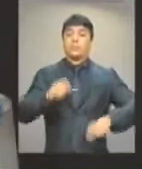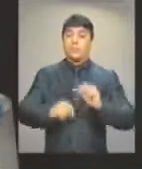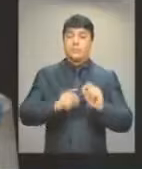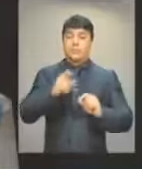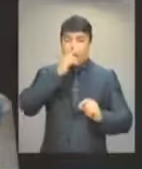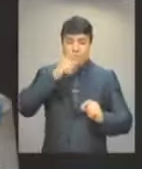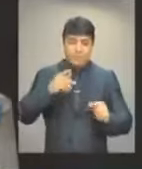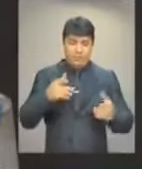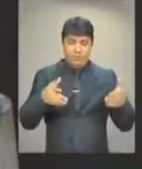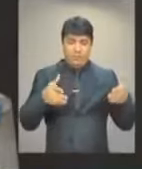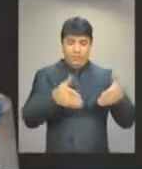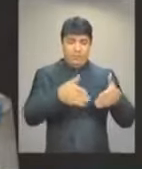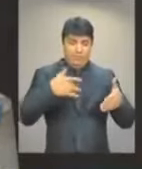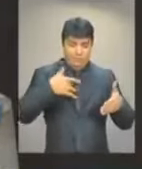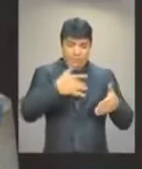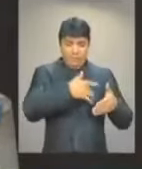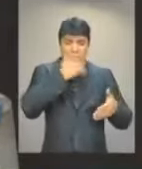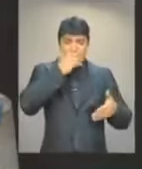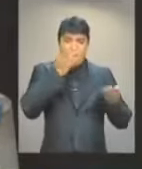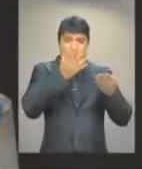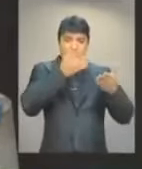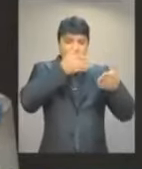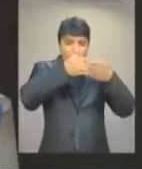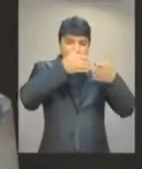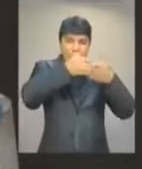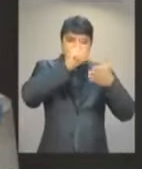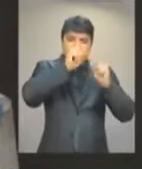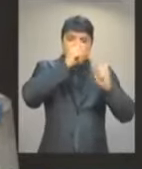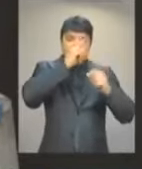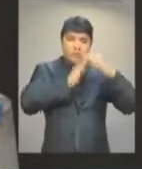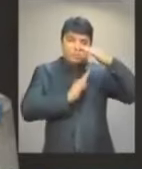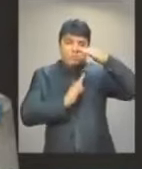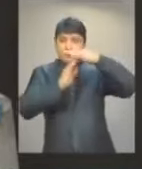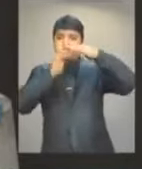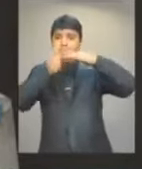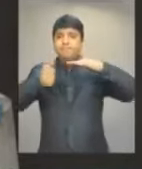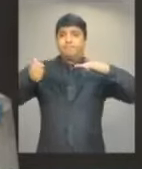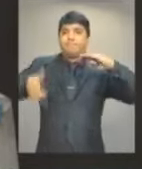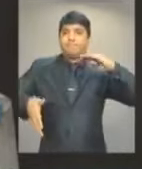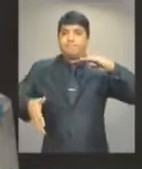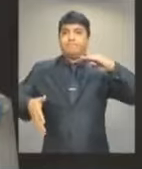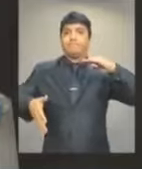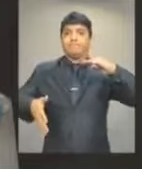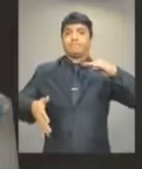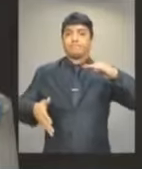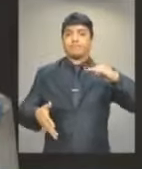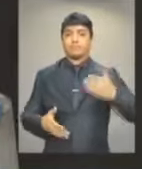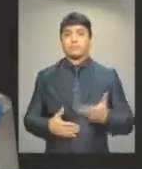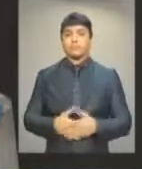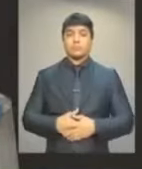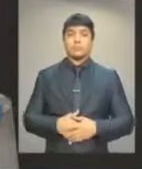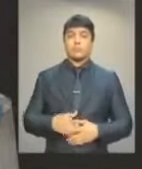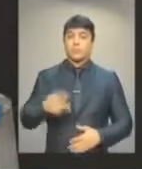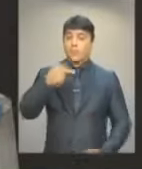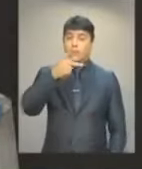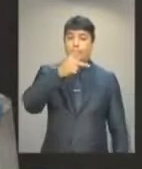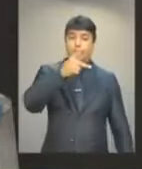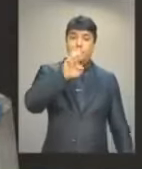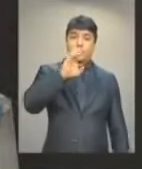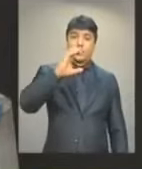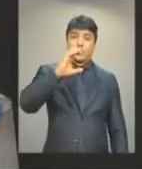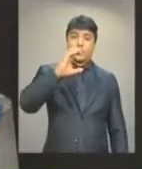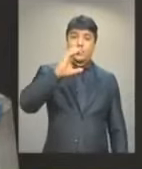para a saúde. O impeditivo hoje é o teto de gastos. O teto de gastos hoje é uma ameaça à vida. A PEC 95